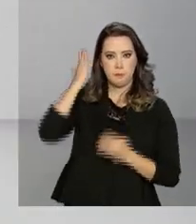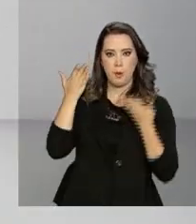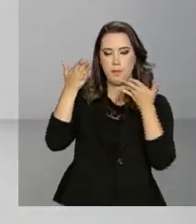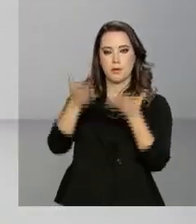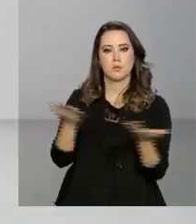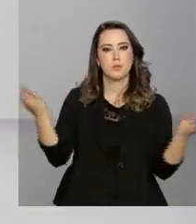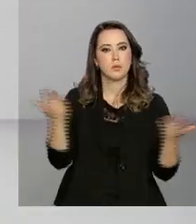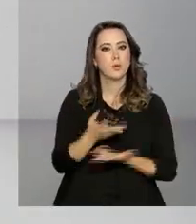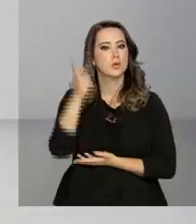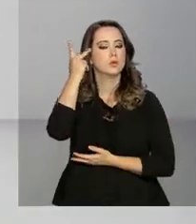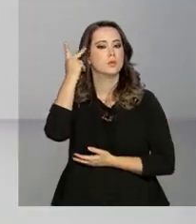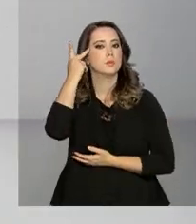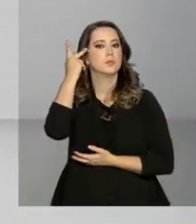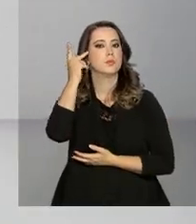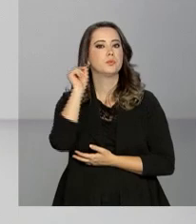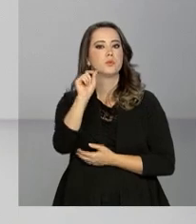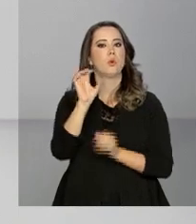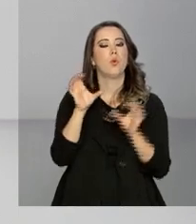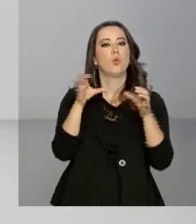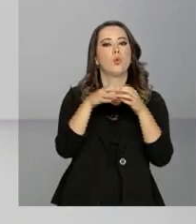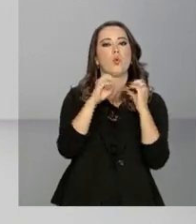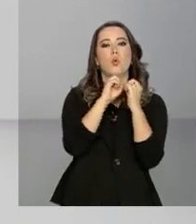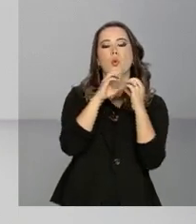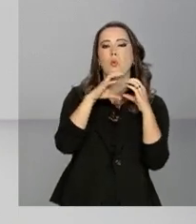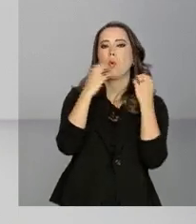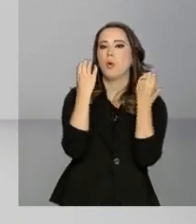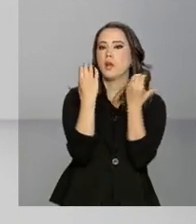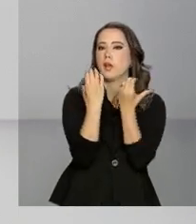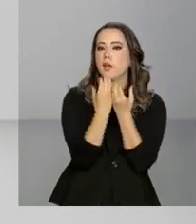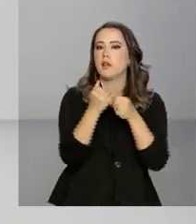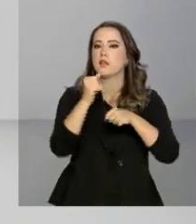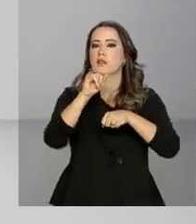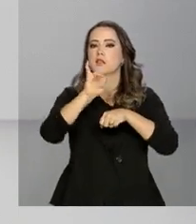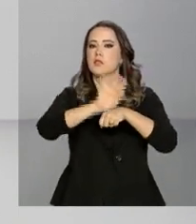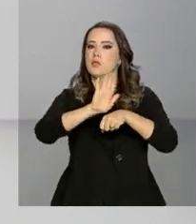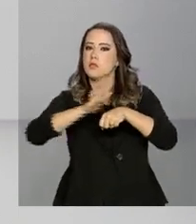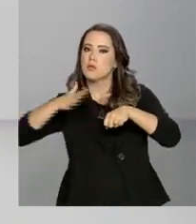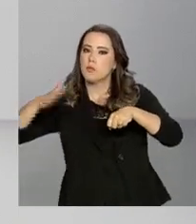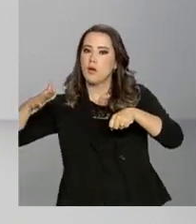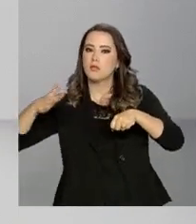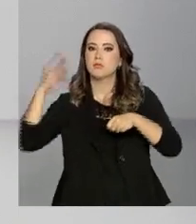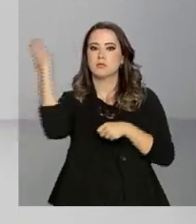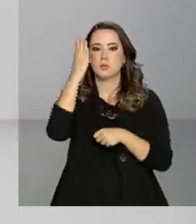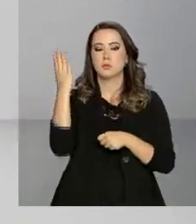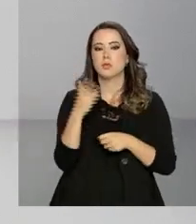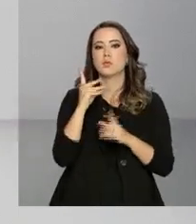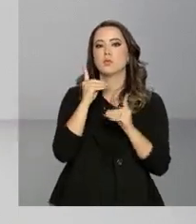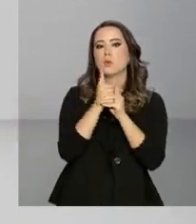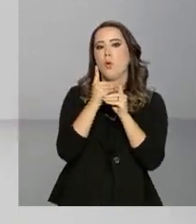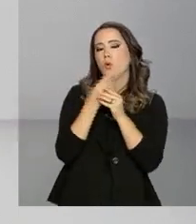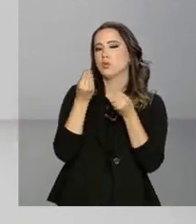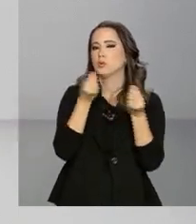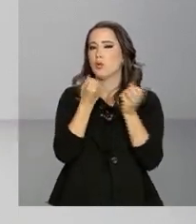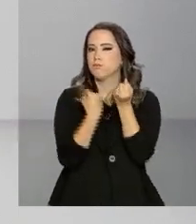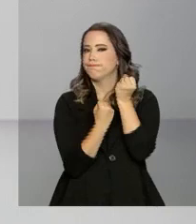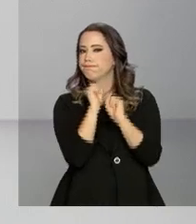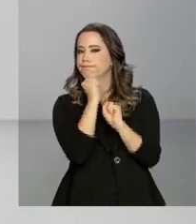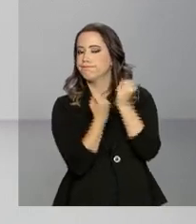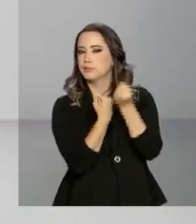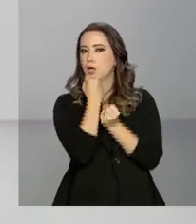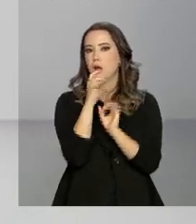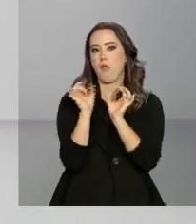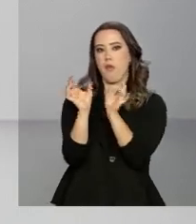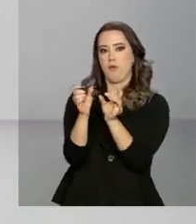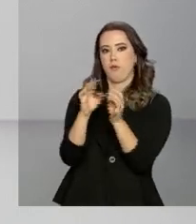participou hoje em são paulo do congresso aço brasil o encontro discute a produção comercialização e competitividade internacional